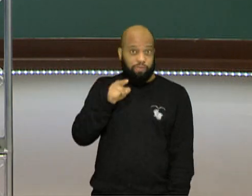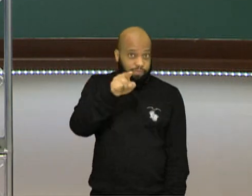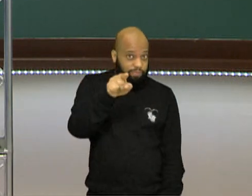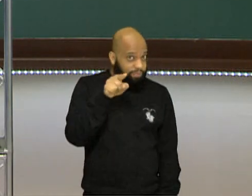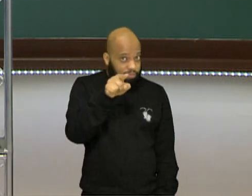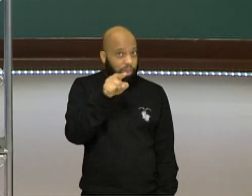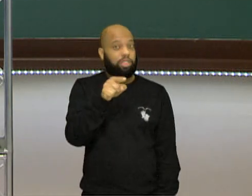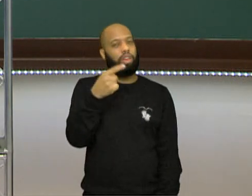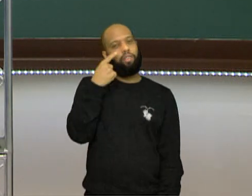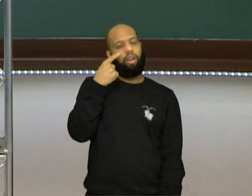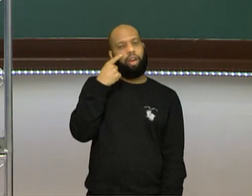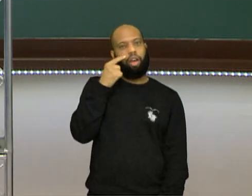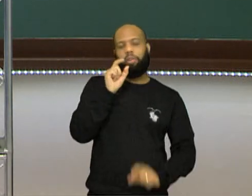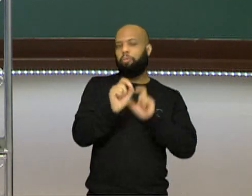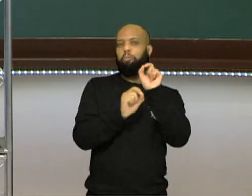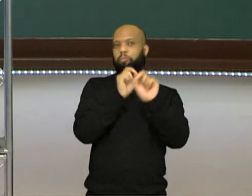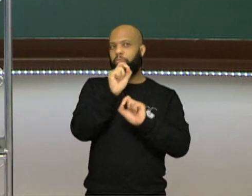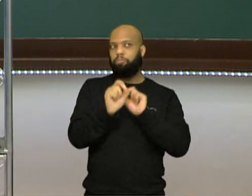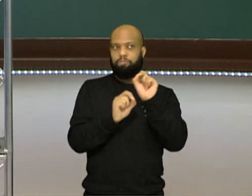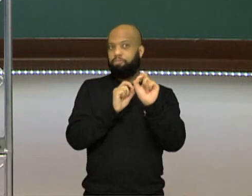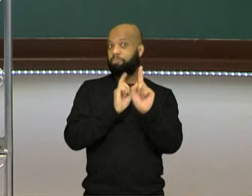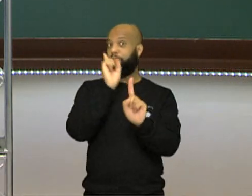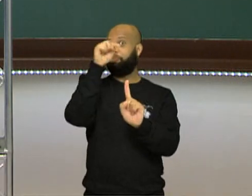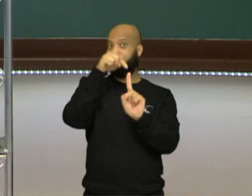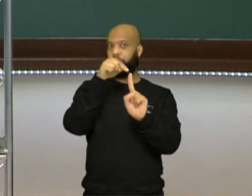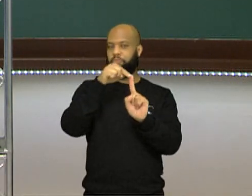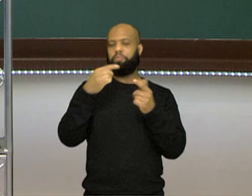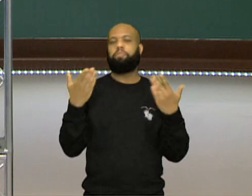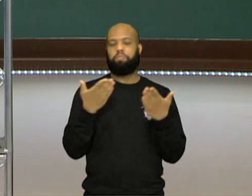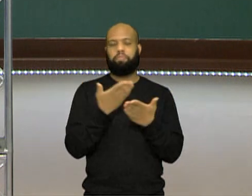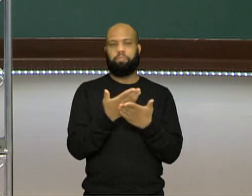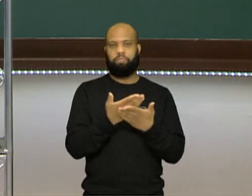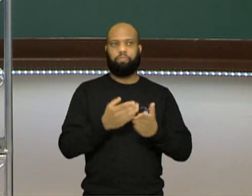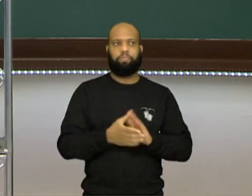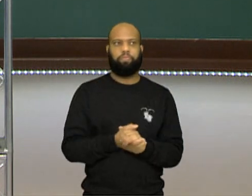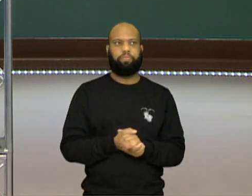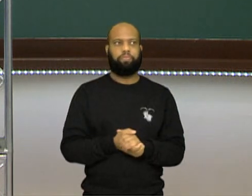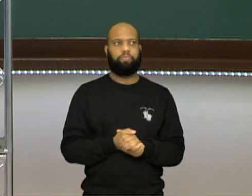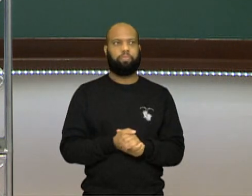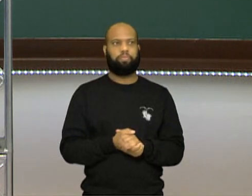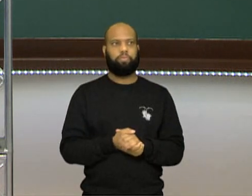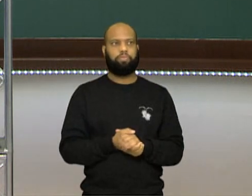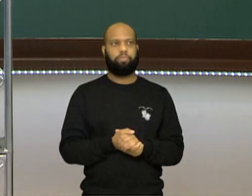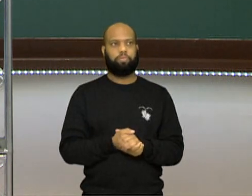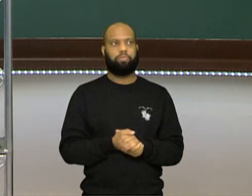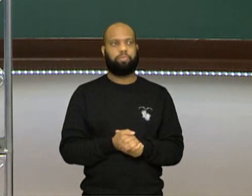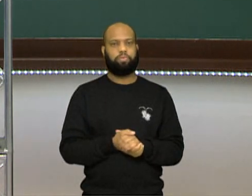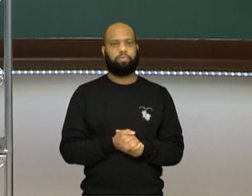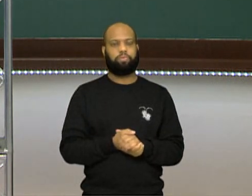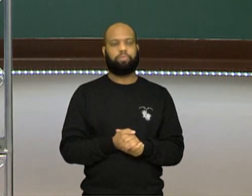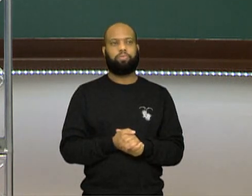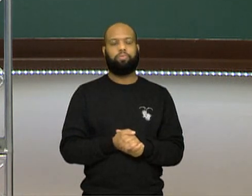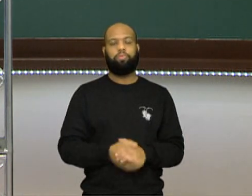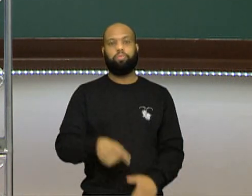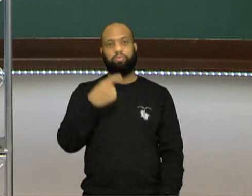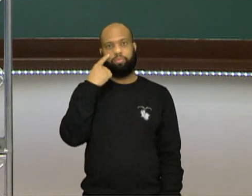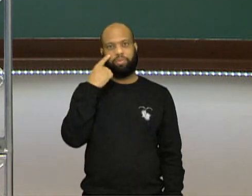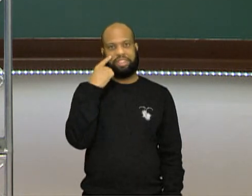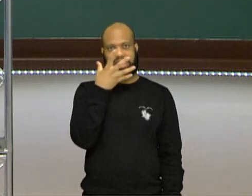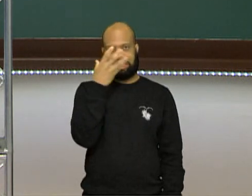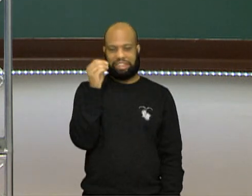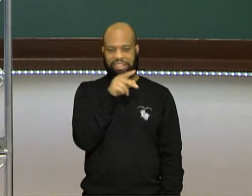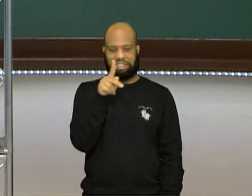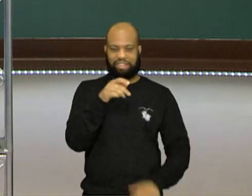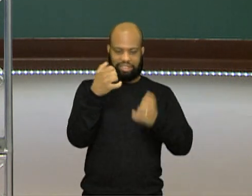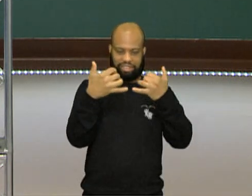vamos acompanhar aqui? Observem essa imagem aqui. Aliás, antes, vamos falar do objetivo. Está esquecendo, professor, de falar dos